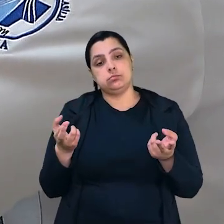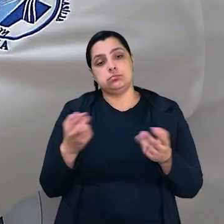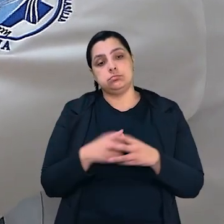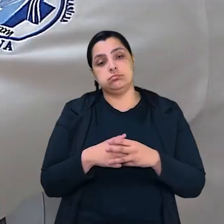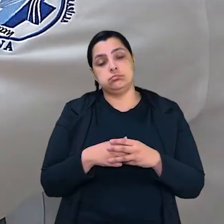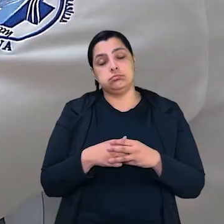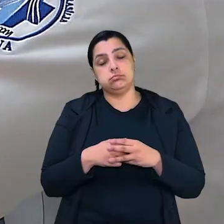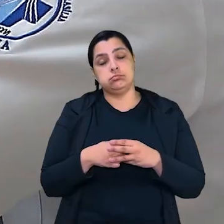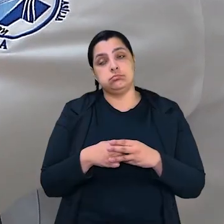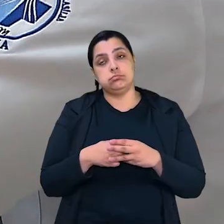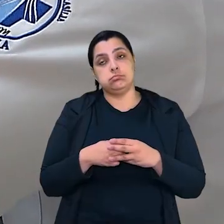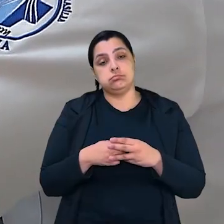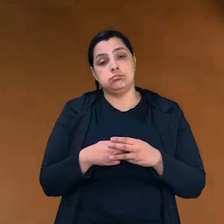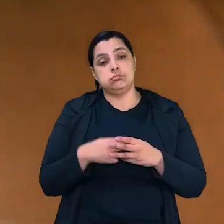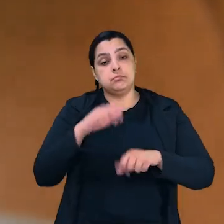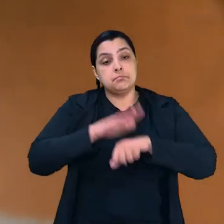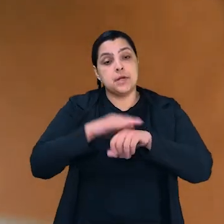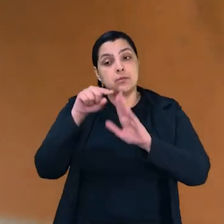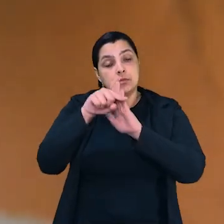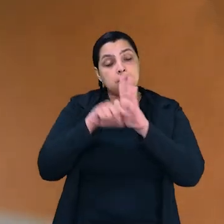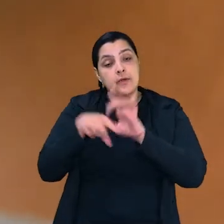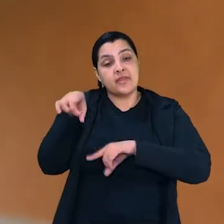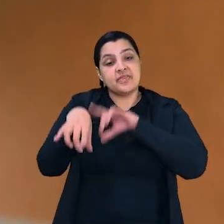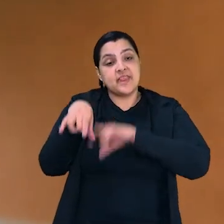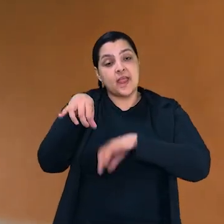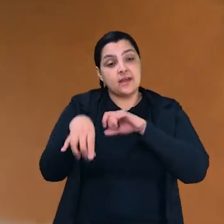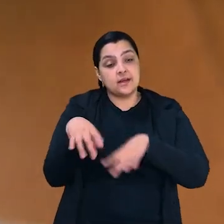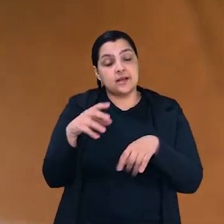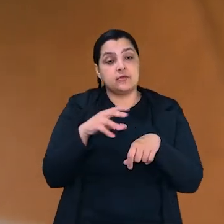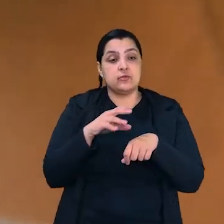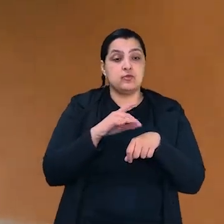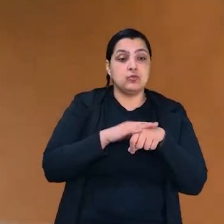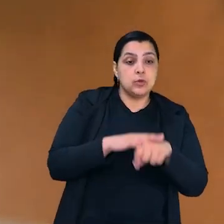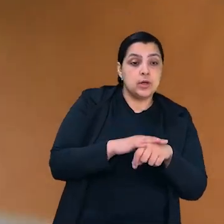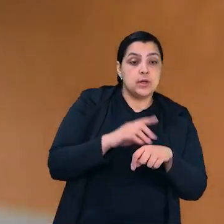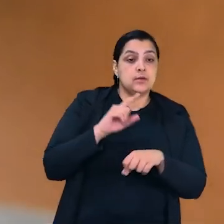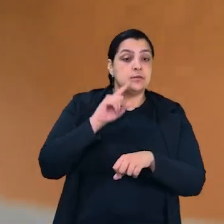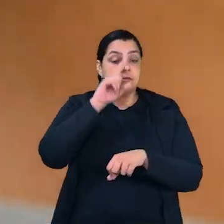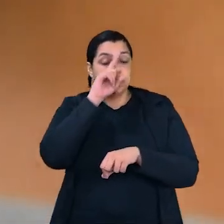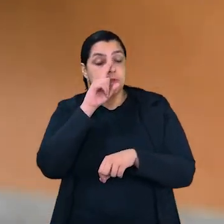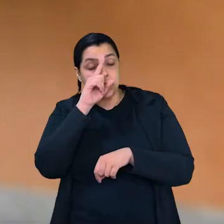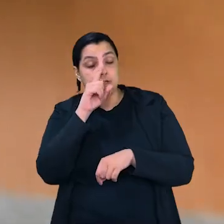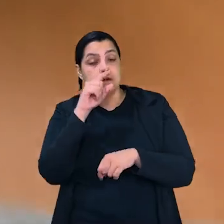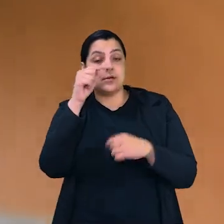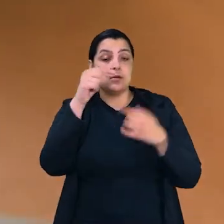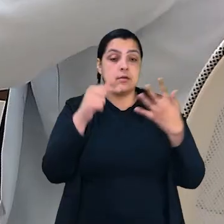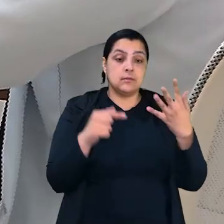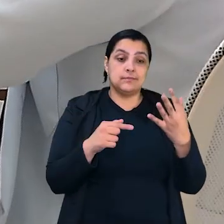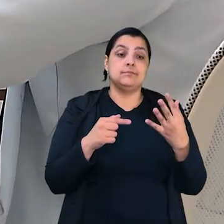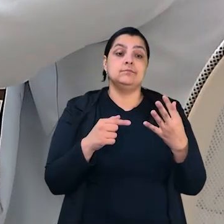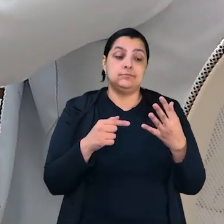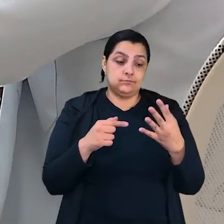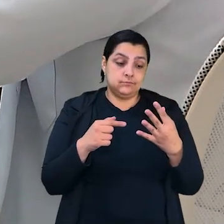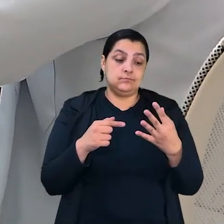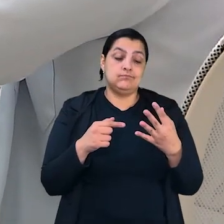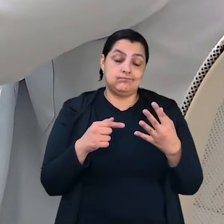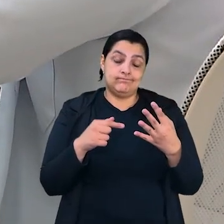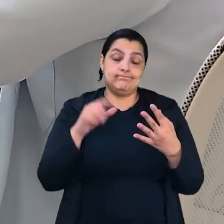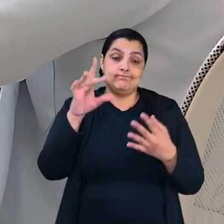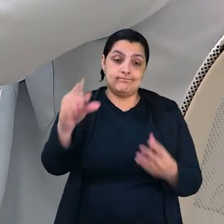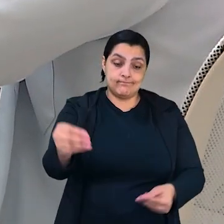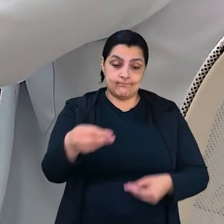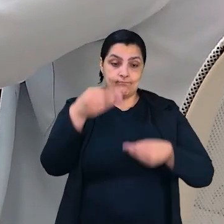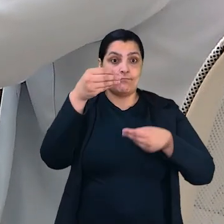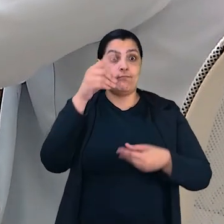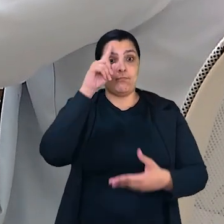ou um perito que possa fazer uma perícia técnica de insalubridade ou de periculosidade, e aí vai ver